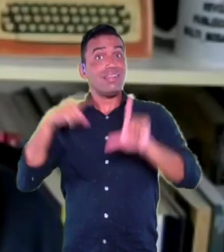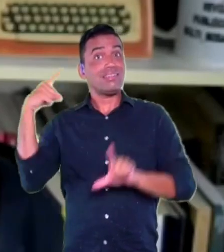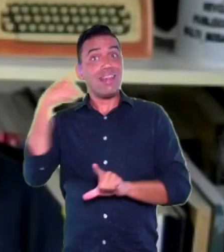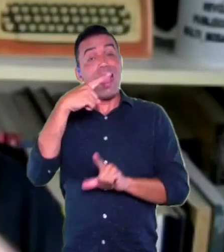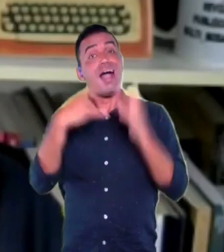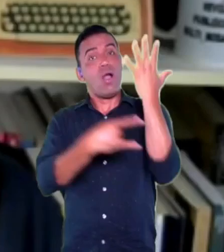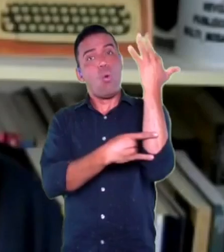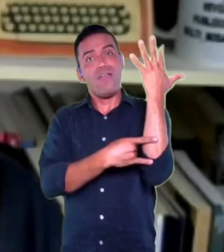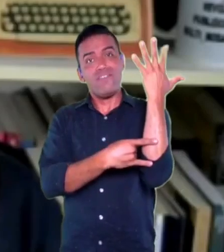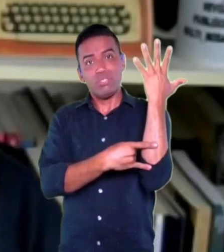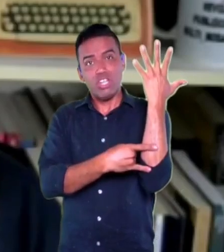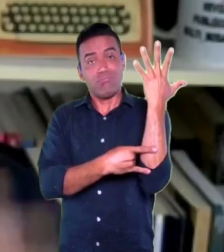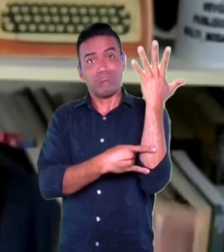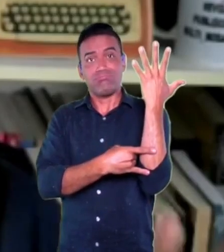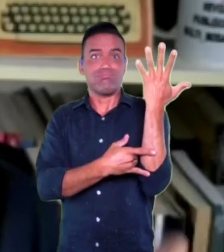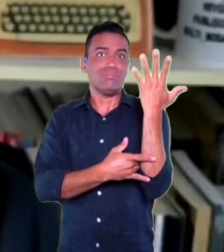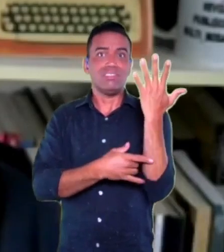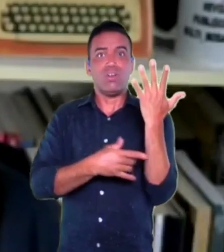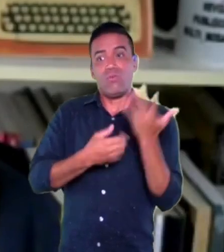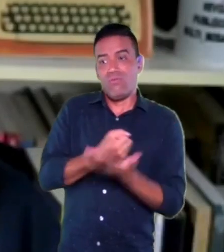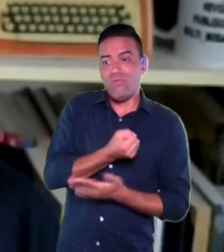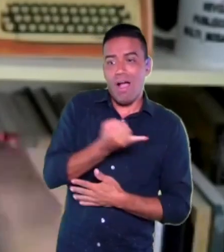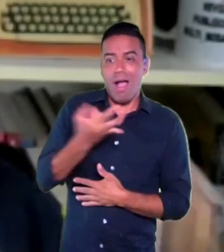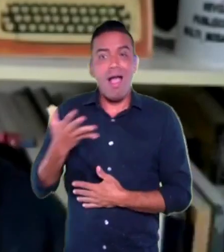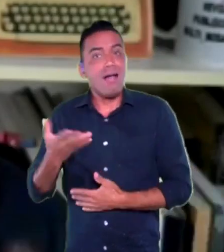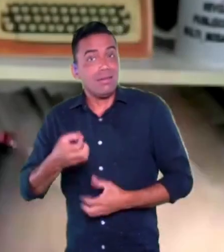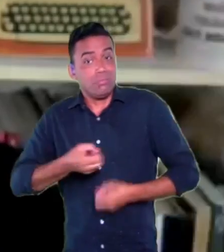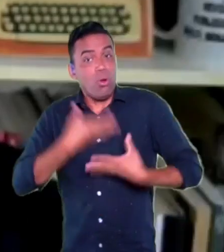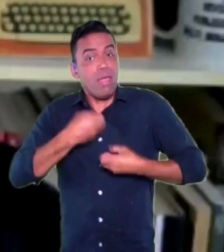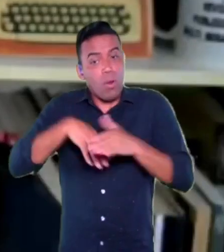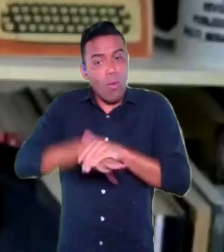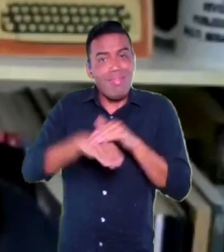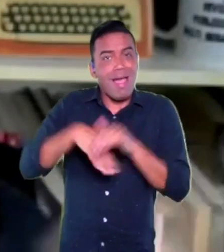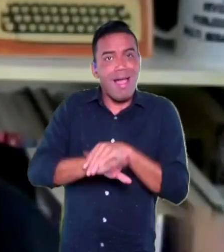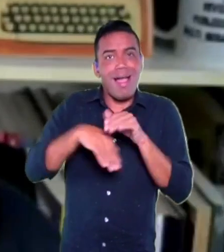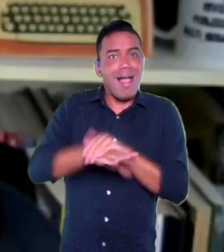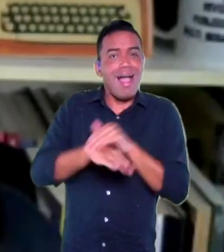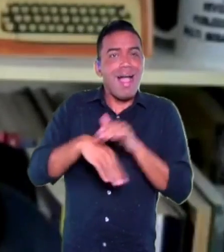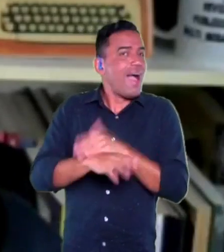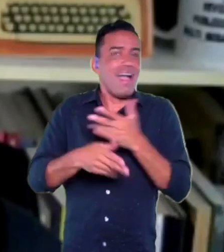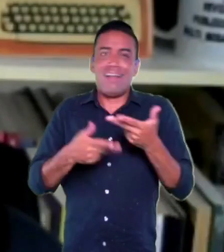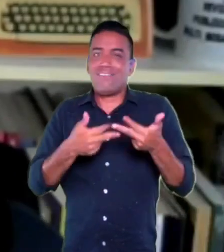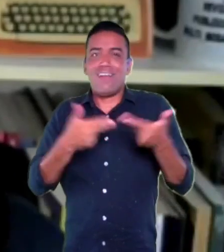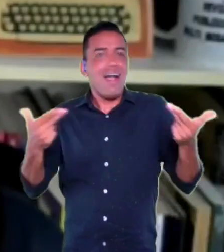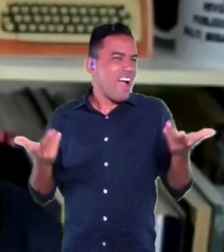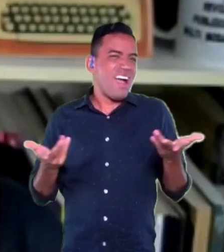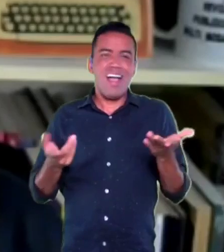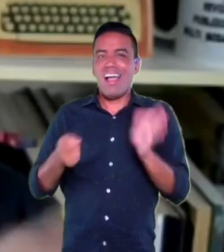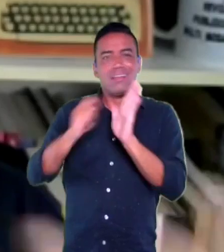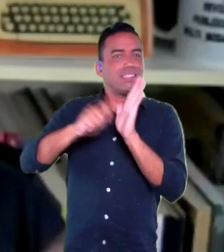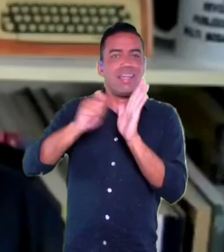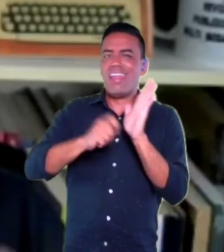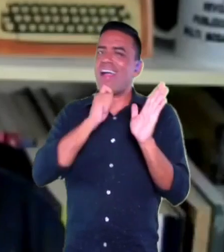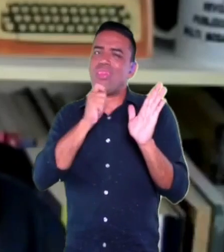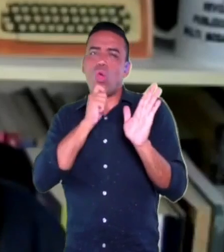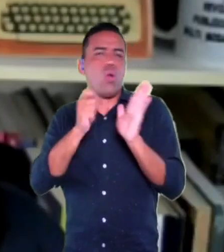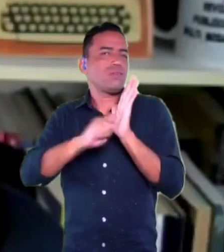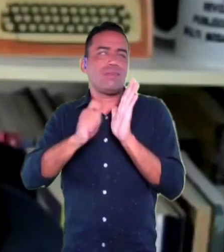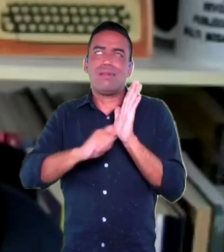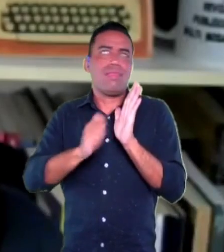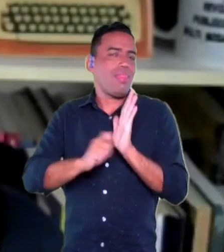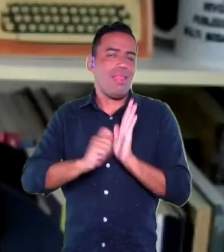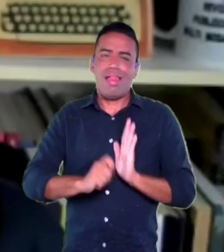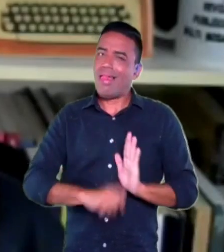para juntar, eu tinha um monte de poema na gaveta, aquele monte de poema aleatório, assim, não tinha ideia, né, do que